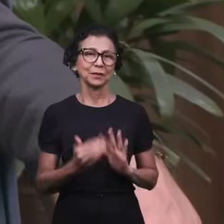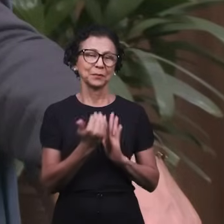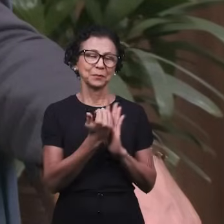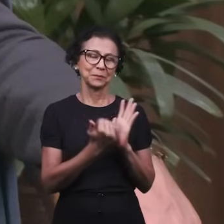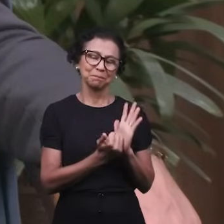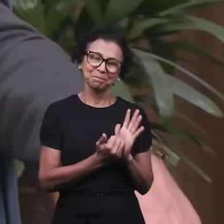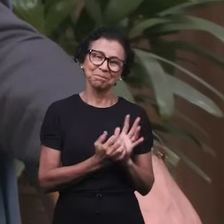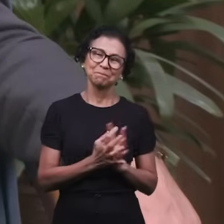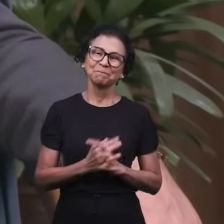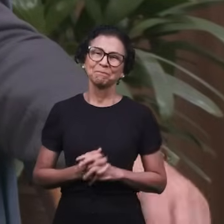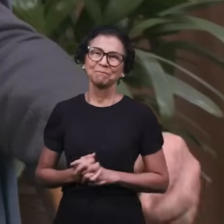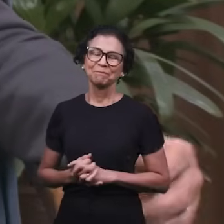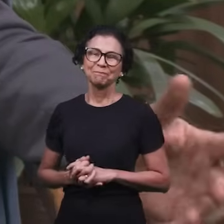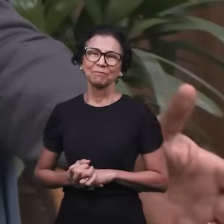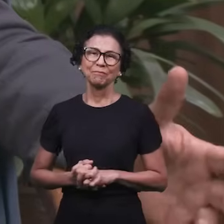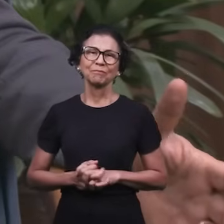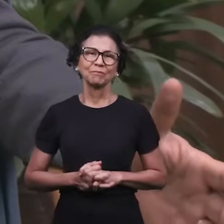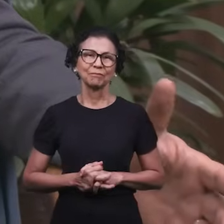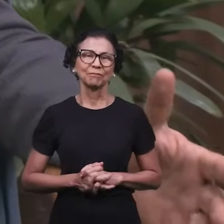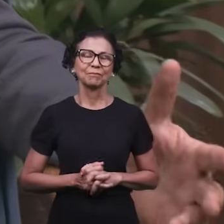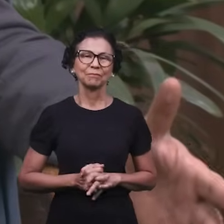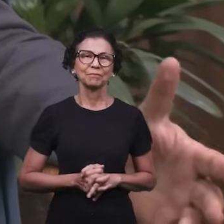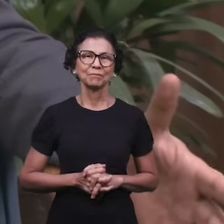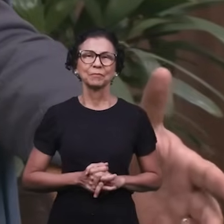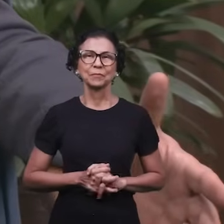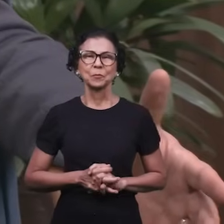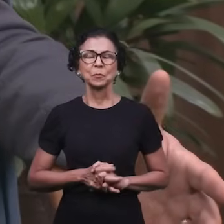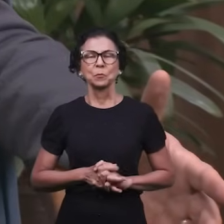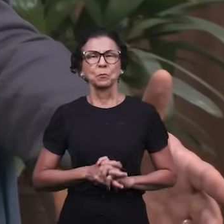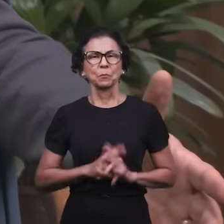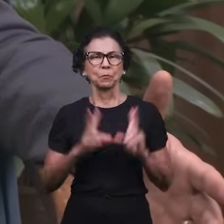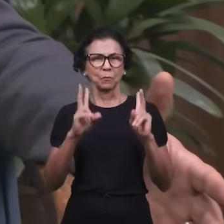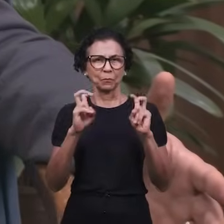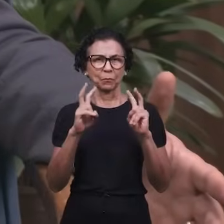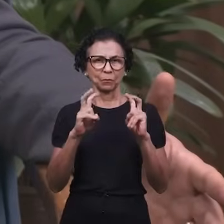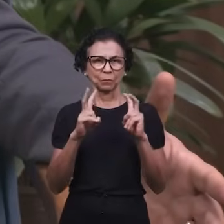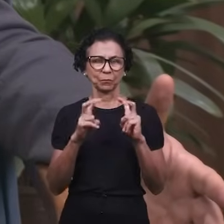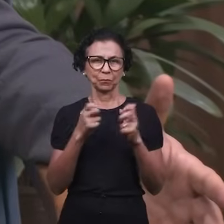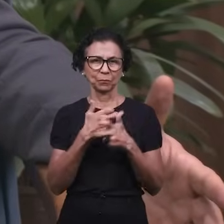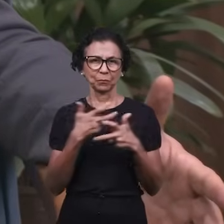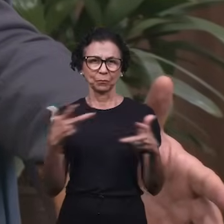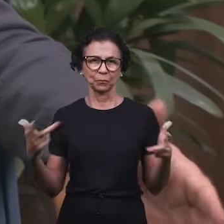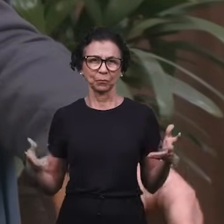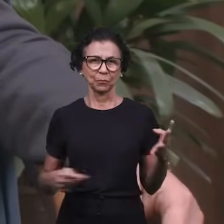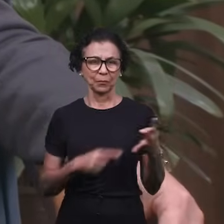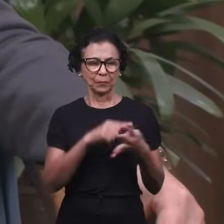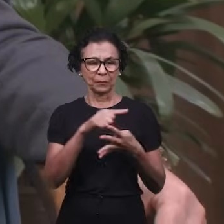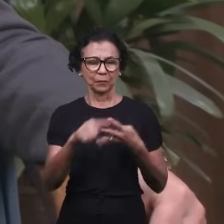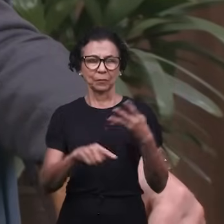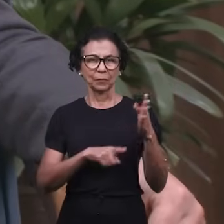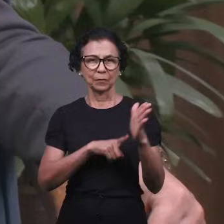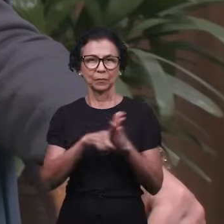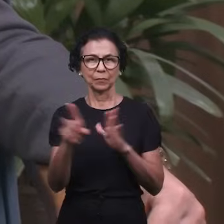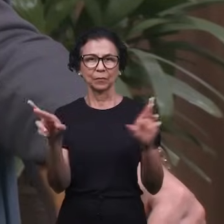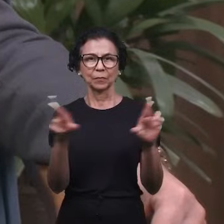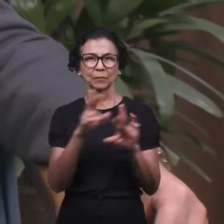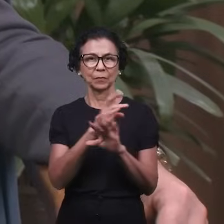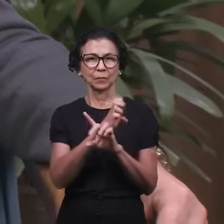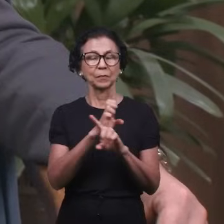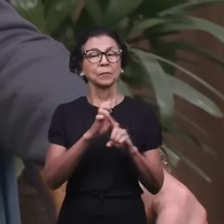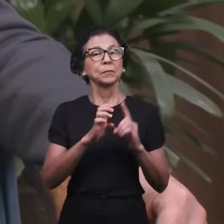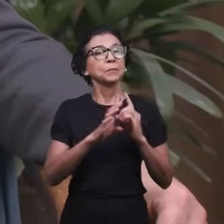né? Aqui foram trabalhados, né? Tratados aqui os assuntos das 4 perguntas da Escola Bíblica